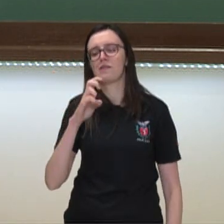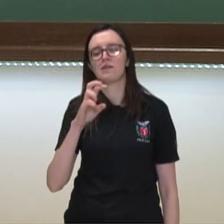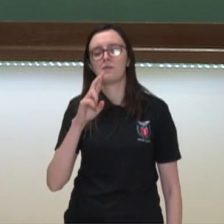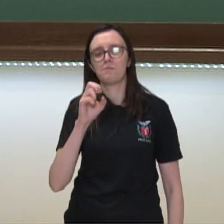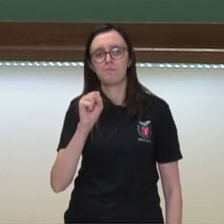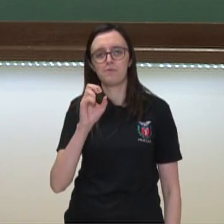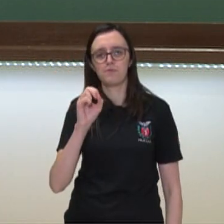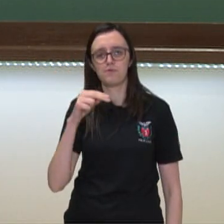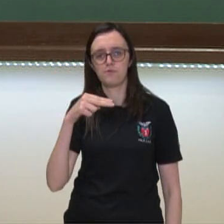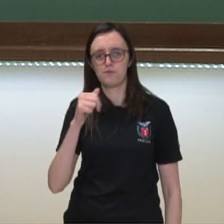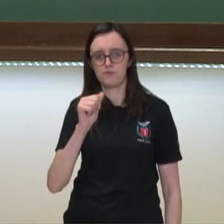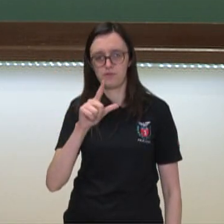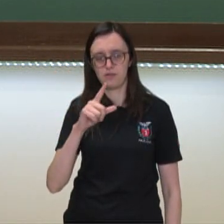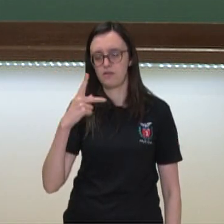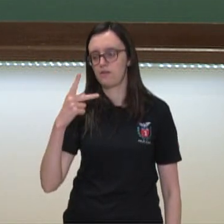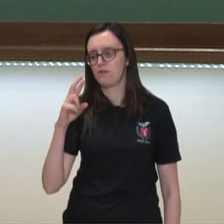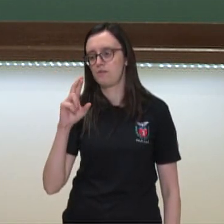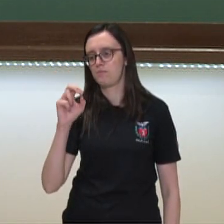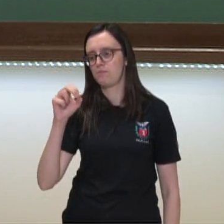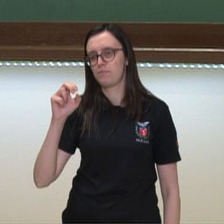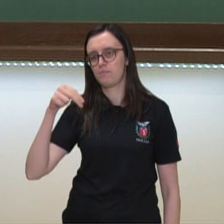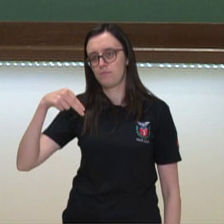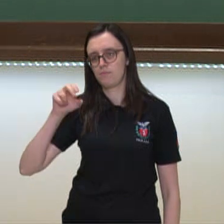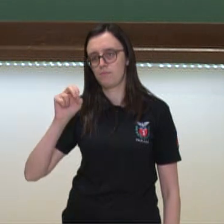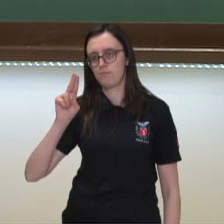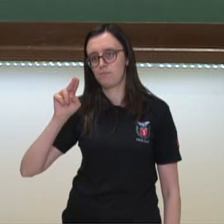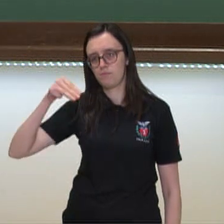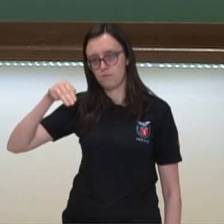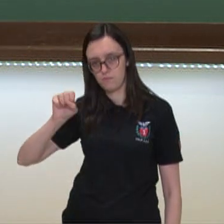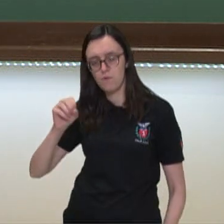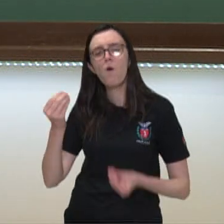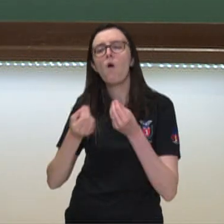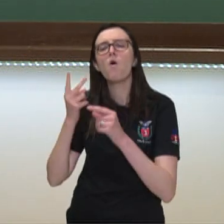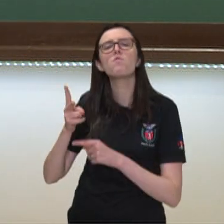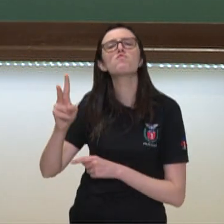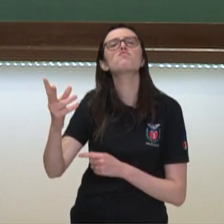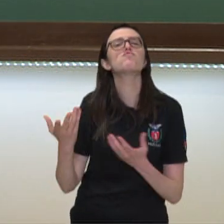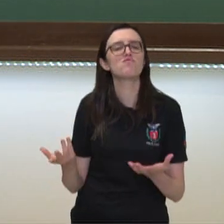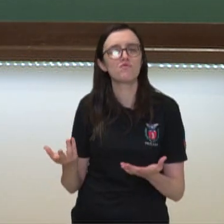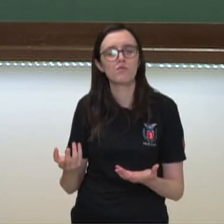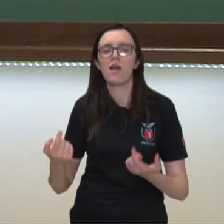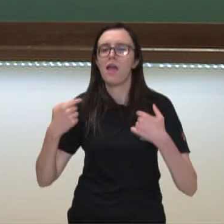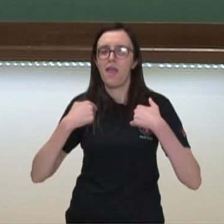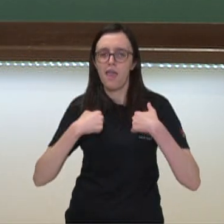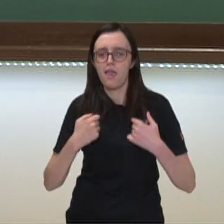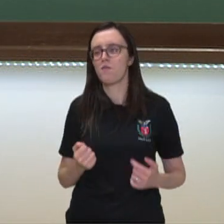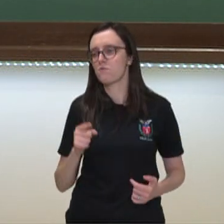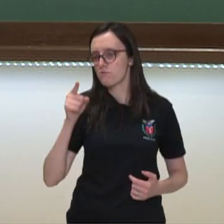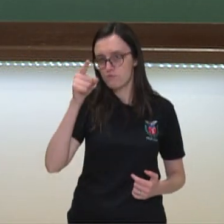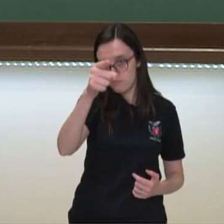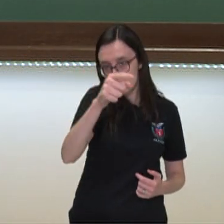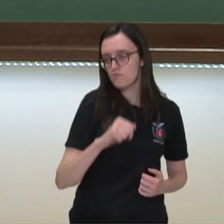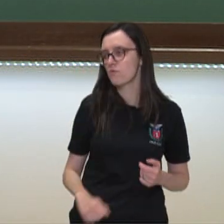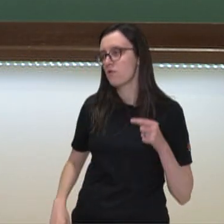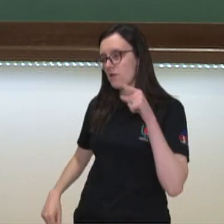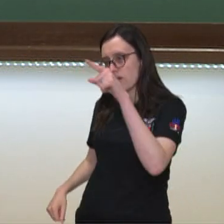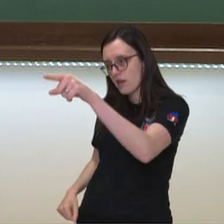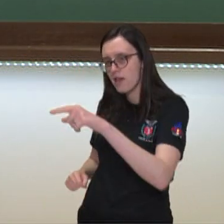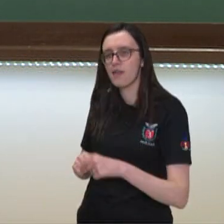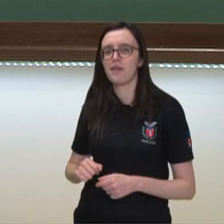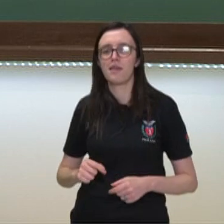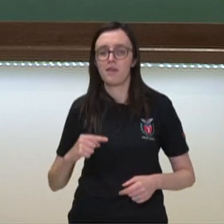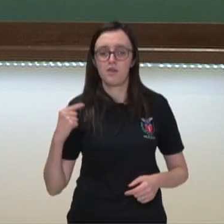uma dica. Eu é um pronome. E daí, como é que continua? Eu, tu, ele,